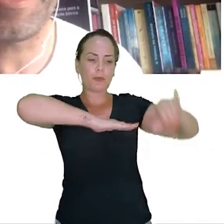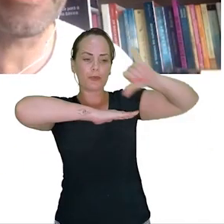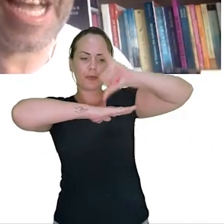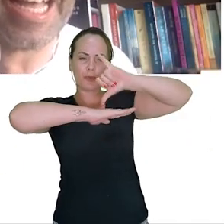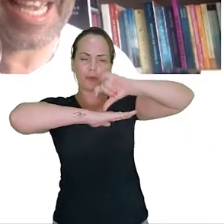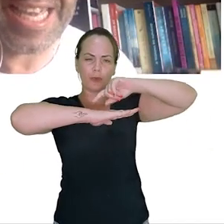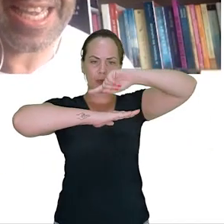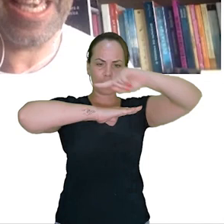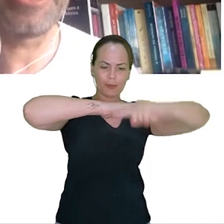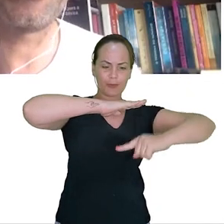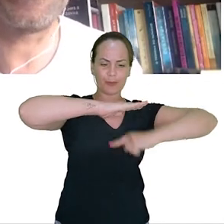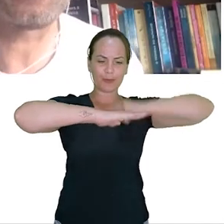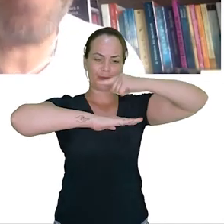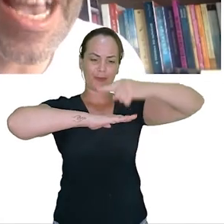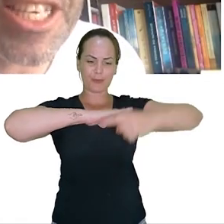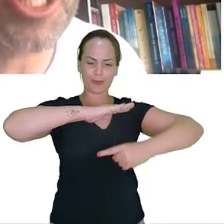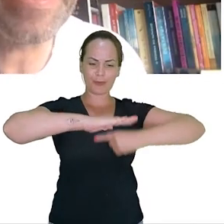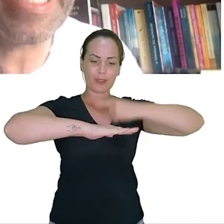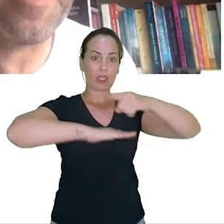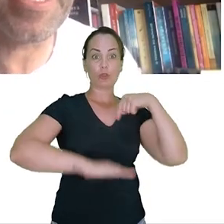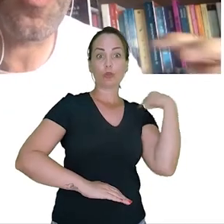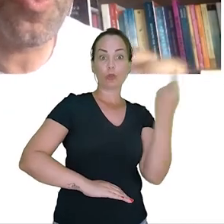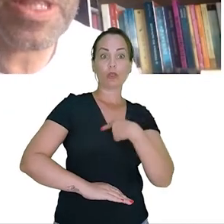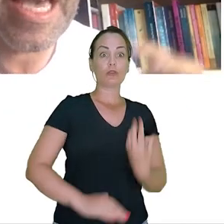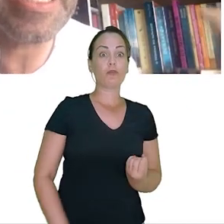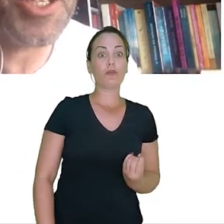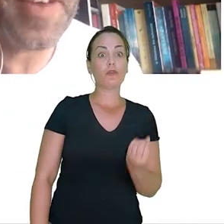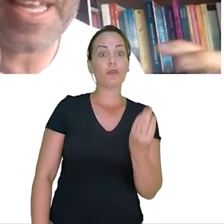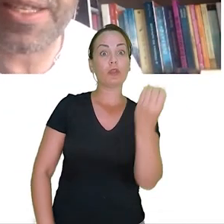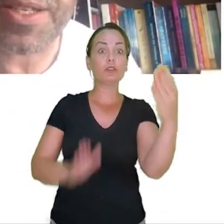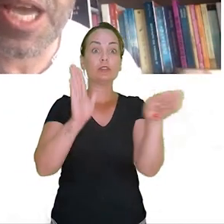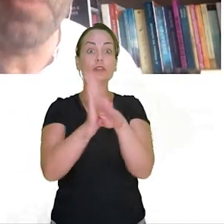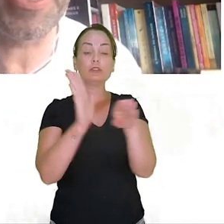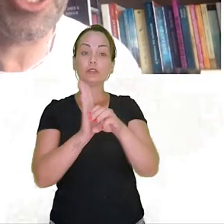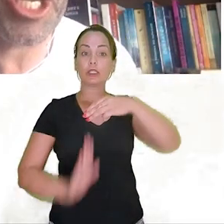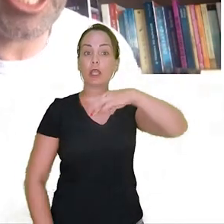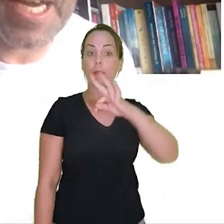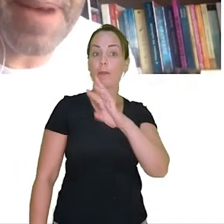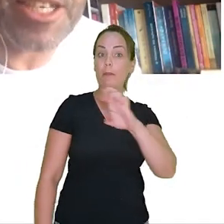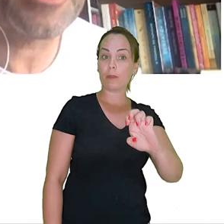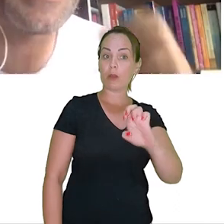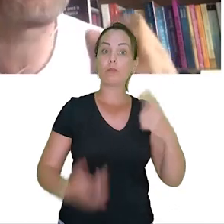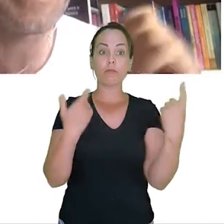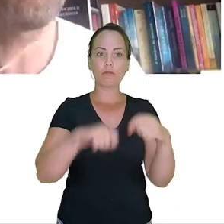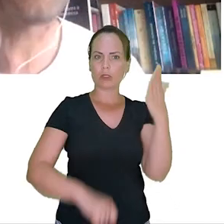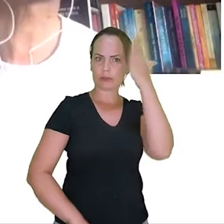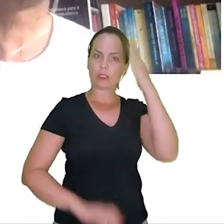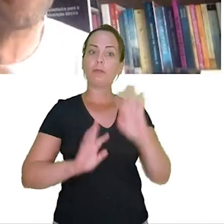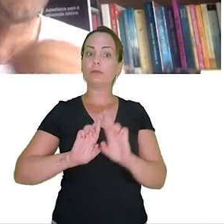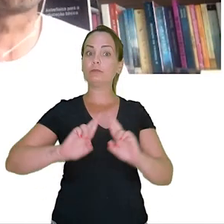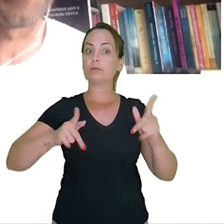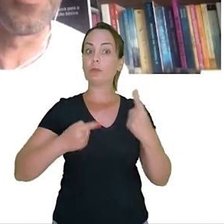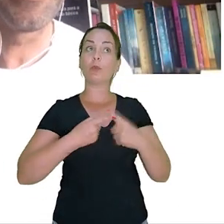simplesmente viajar daqui e chegar em Marte, a gente vai ter que levar em conta essas diferenças. Porque se a gente quer chegar em Marte, a gente tem que lembrar que